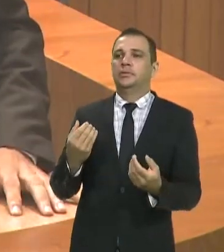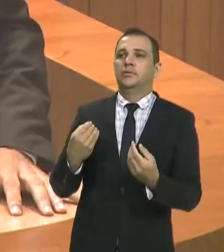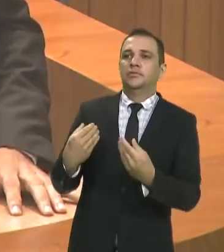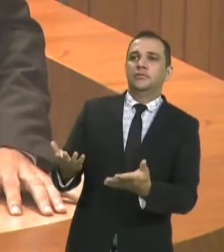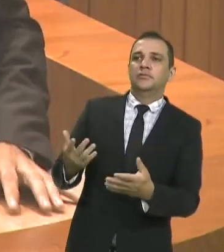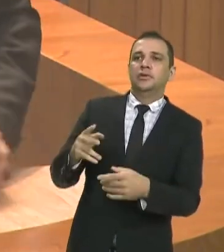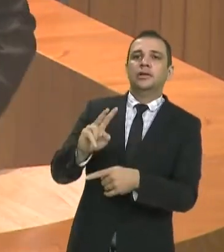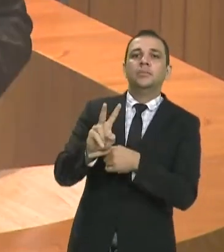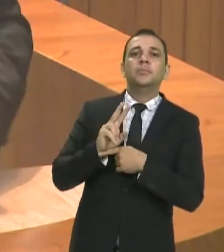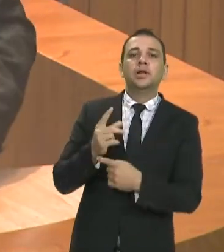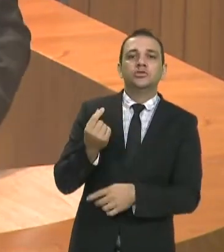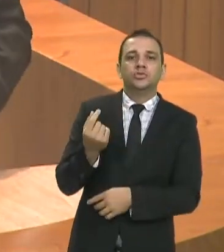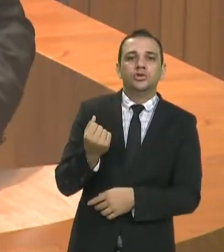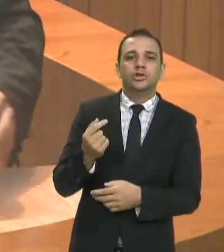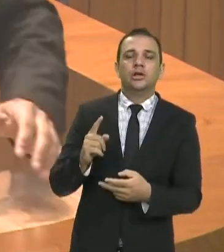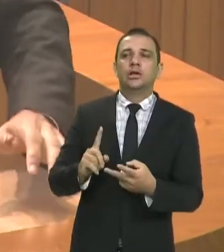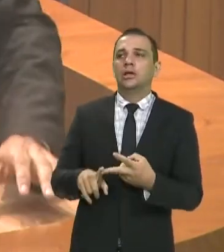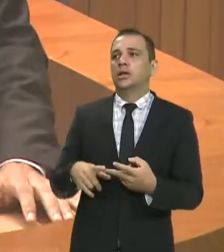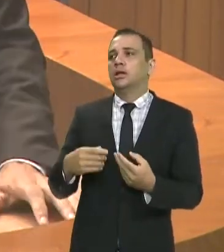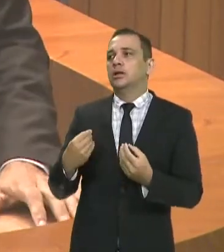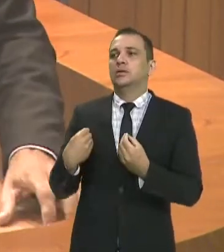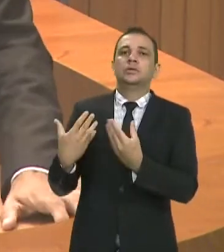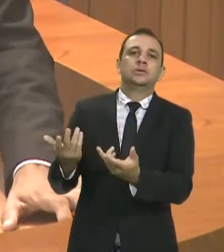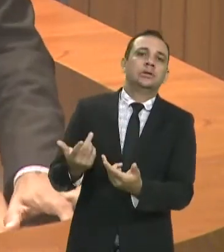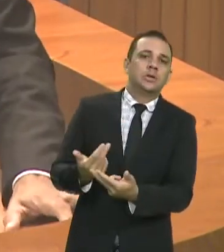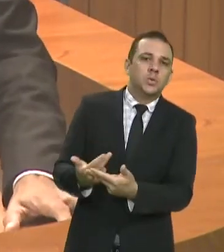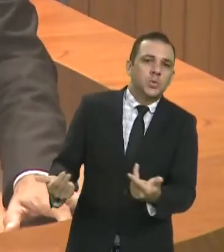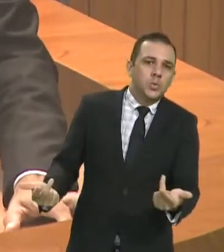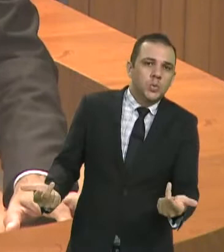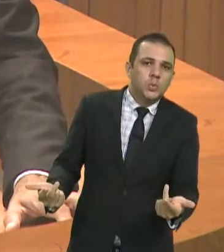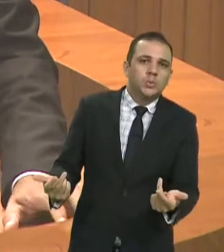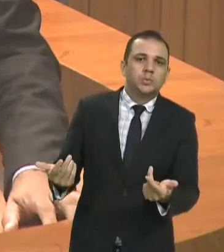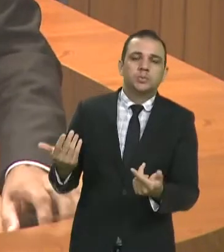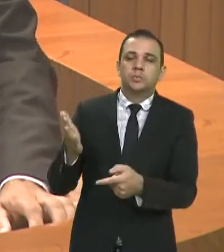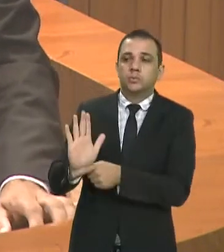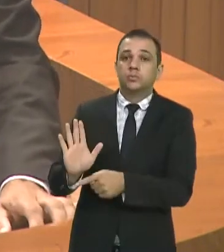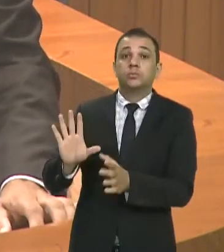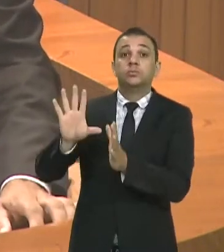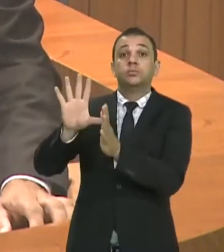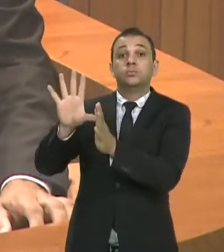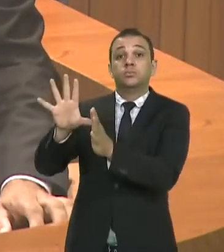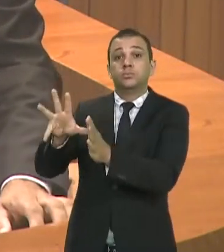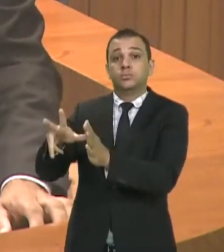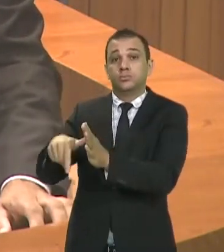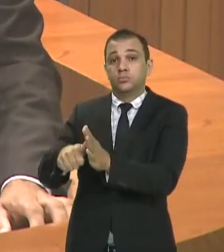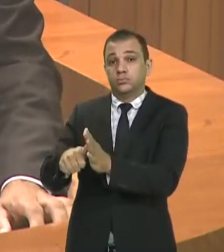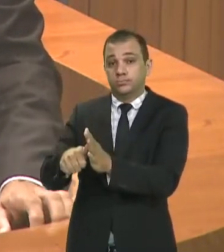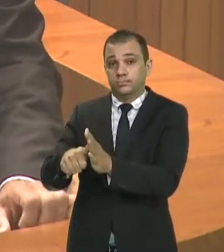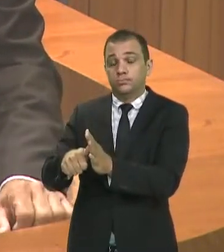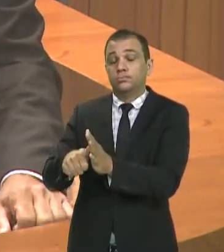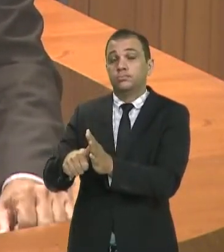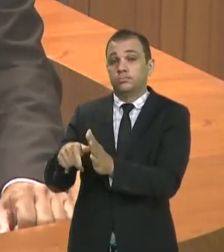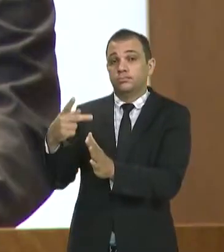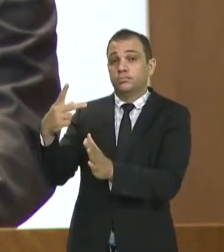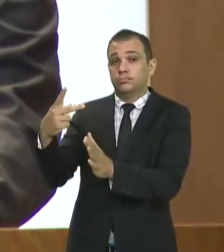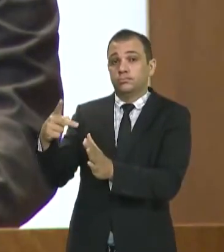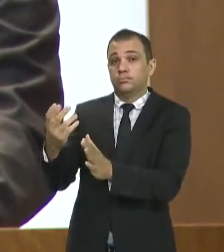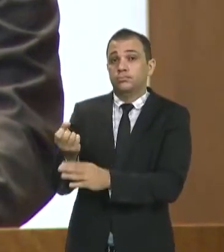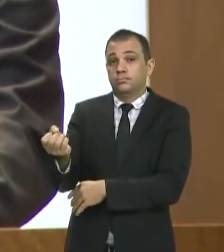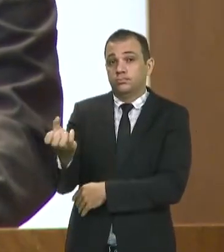consignado, oferecendo alguns benefícios e metendo a mão na